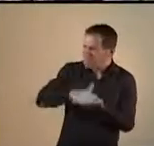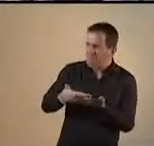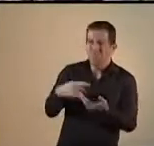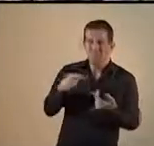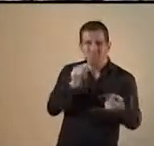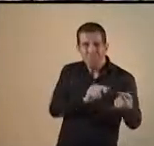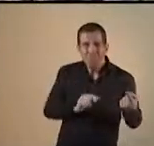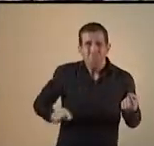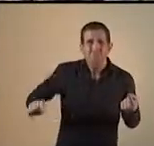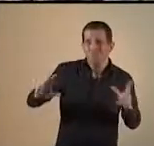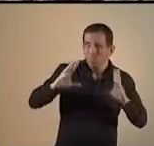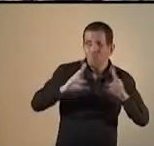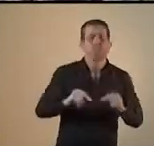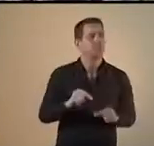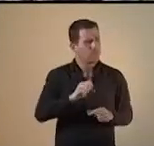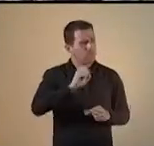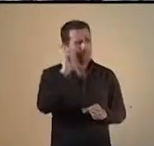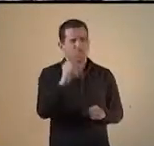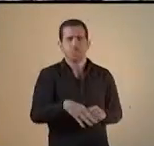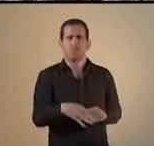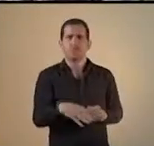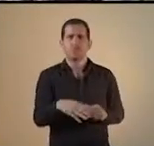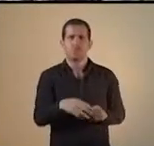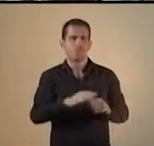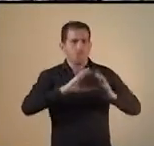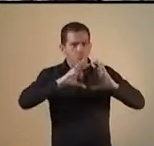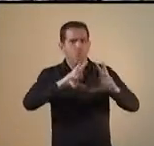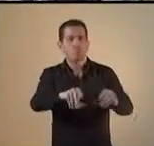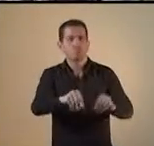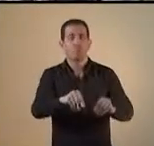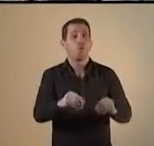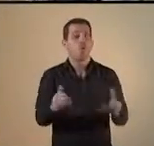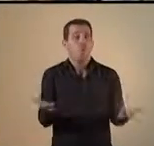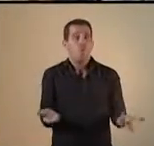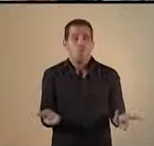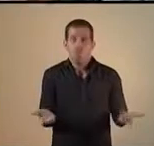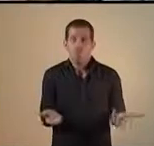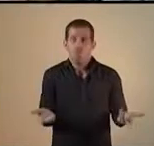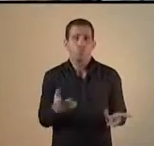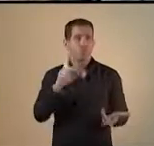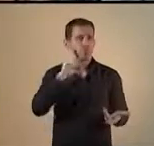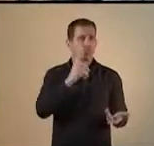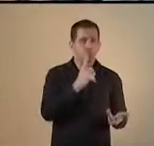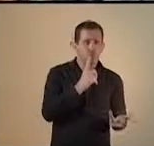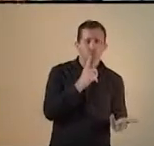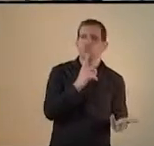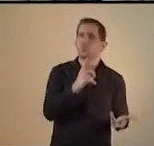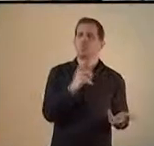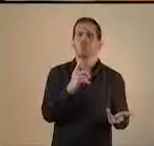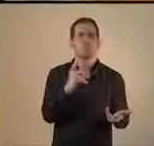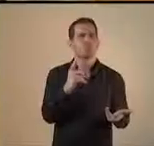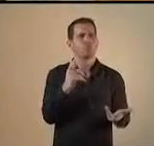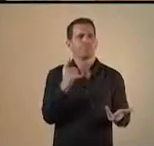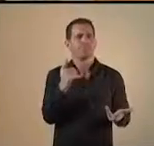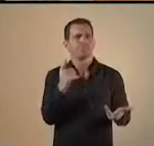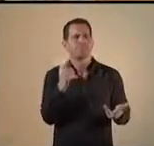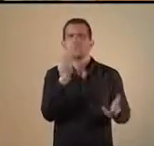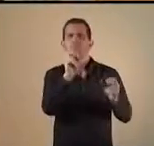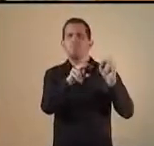em todos os lugares? Em todos. Hoje, em todos. Os surdos, a comunidade surda tem